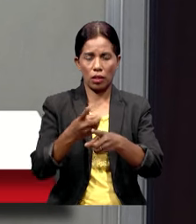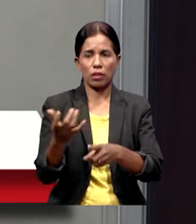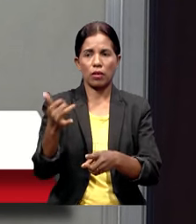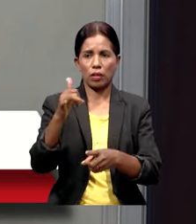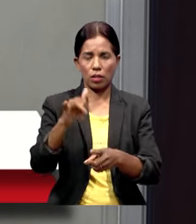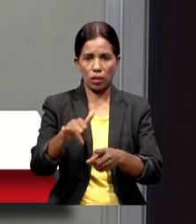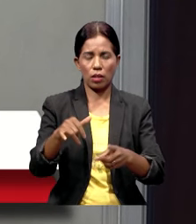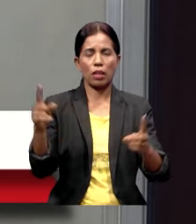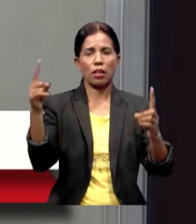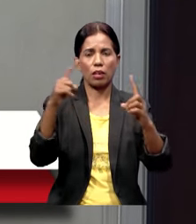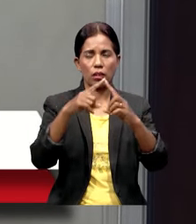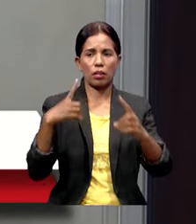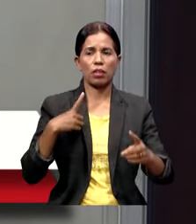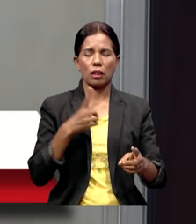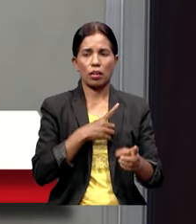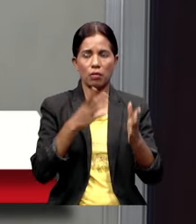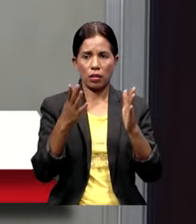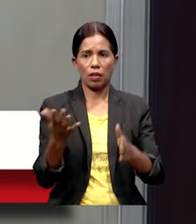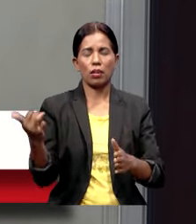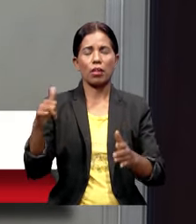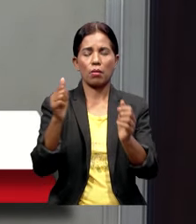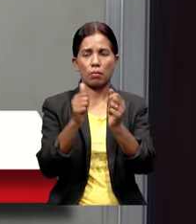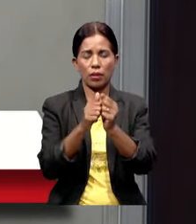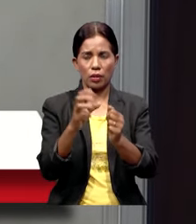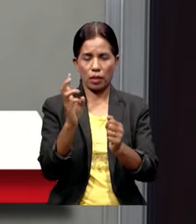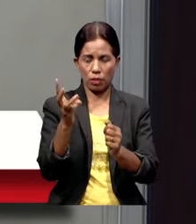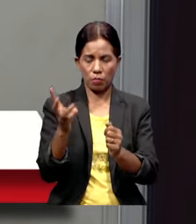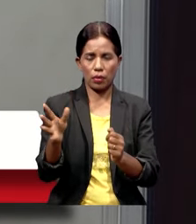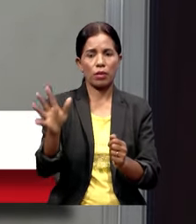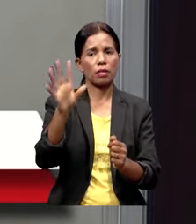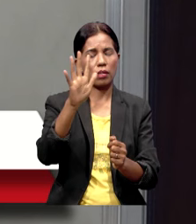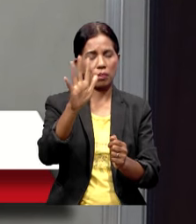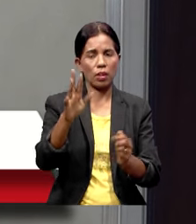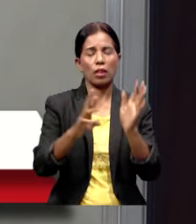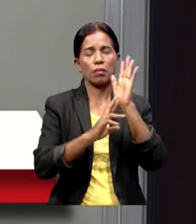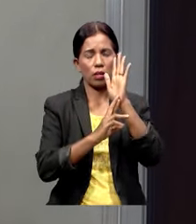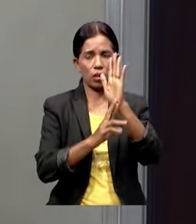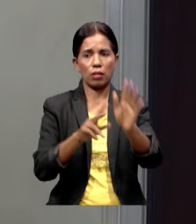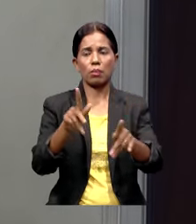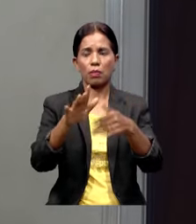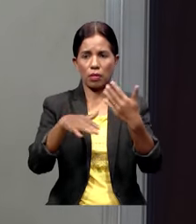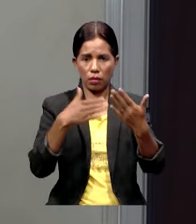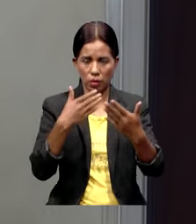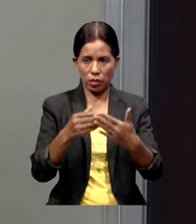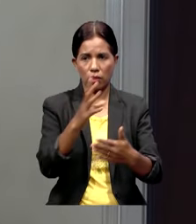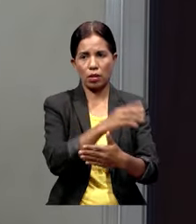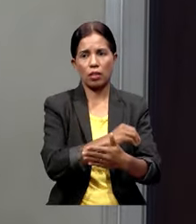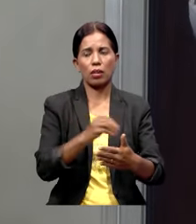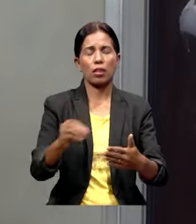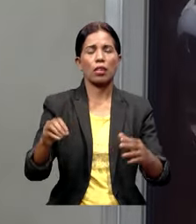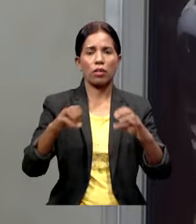ba deputado 65 nuda representante do povo e nuda elementos dos órgãos